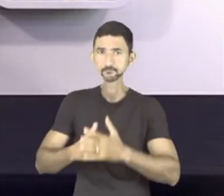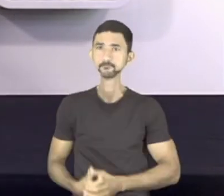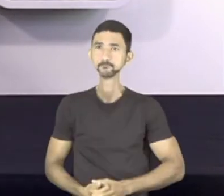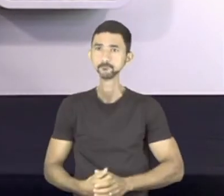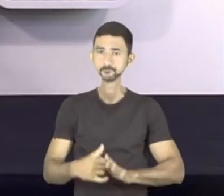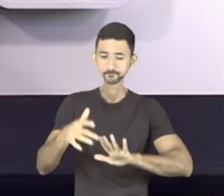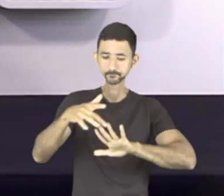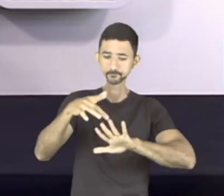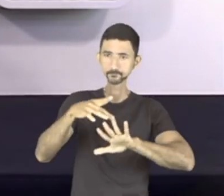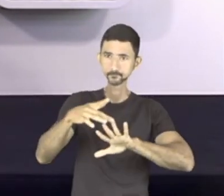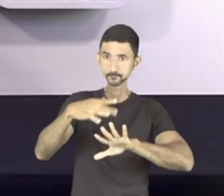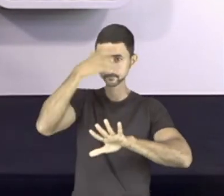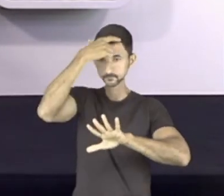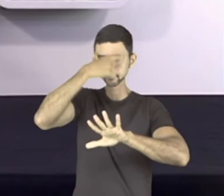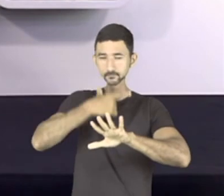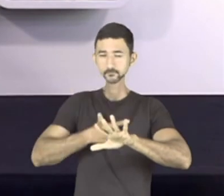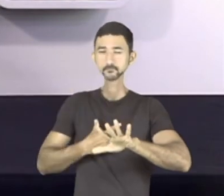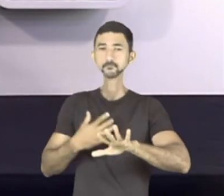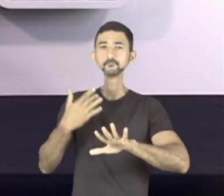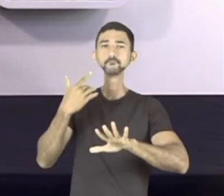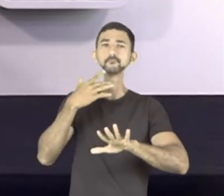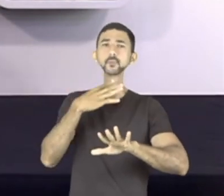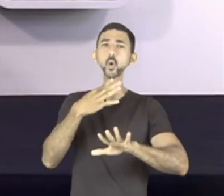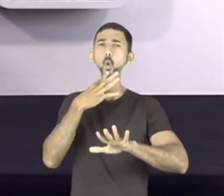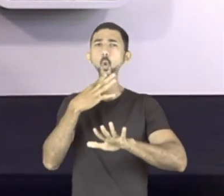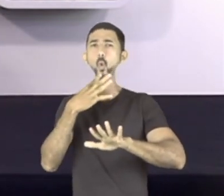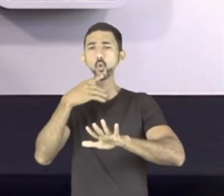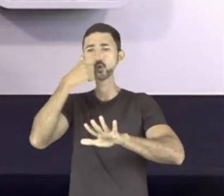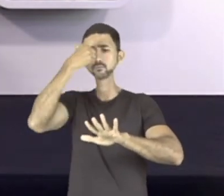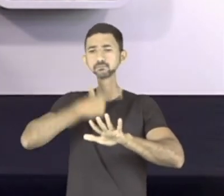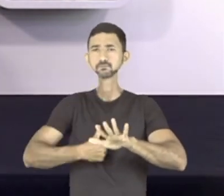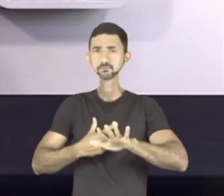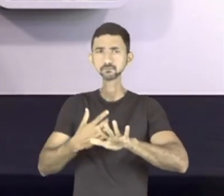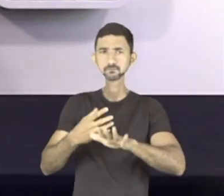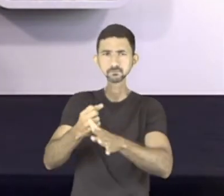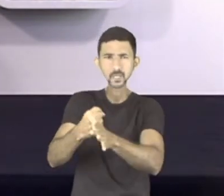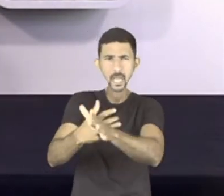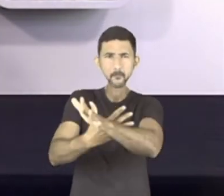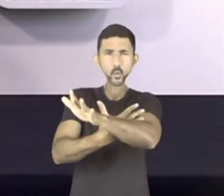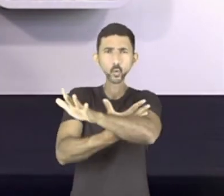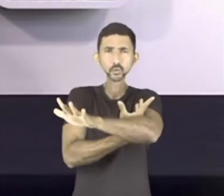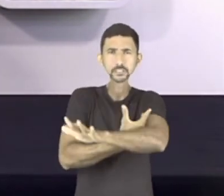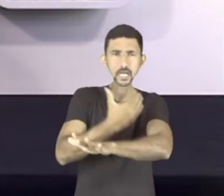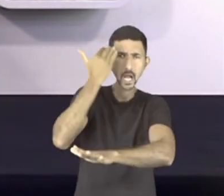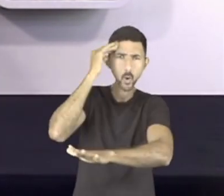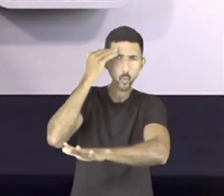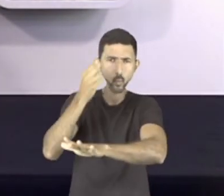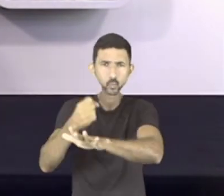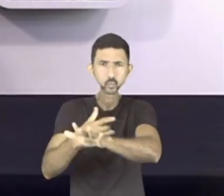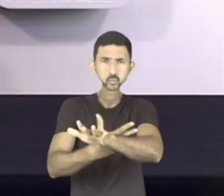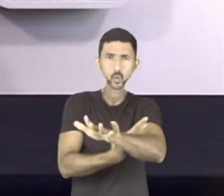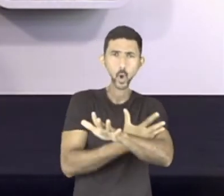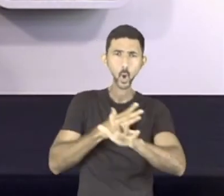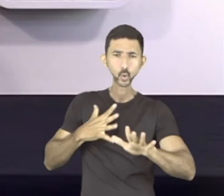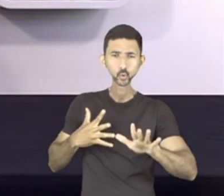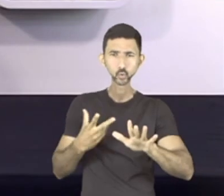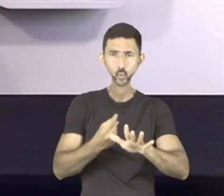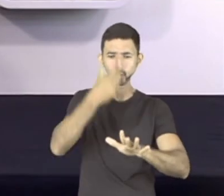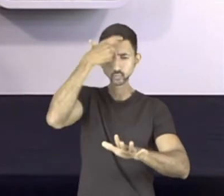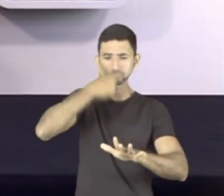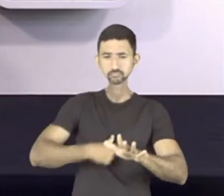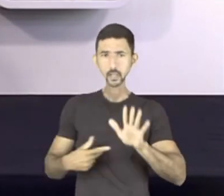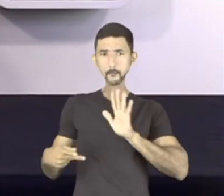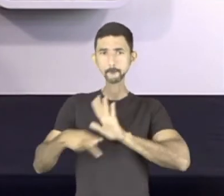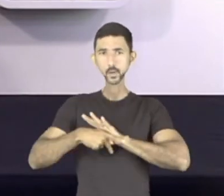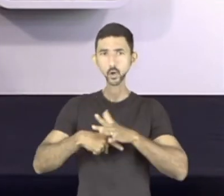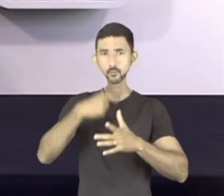o autocontrole, que é você ter o controle sobre as suas emoções, o controle sobre